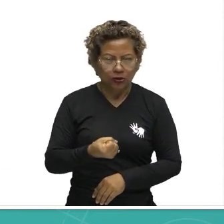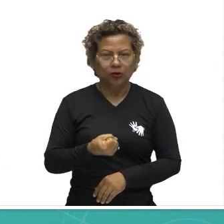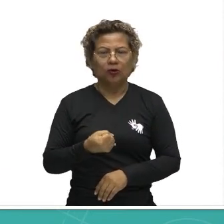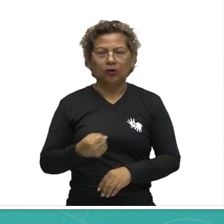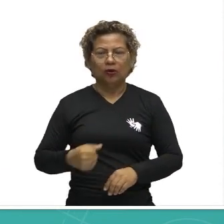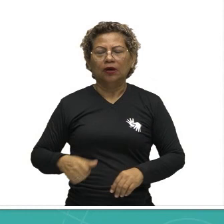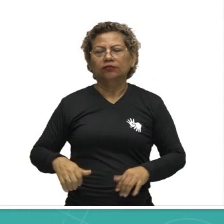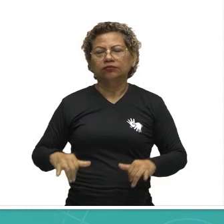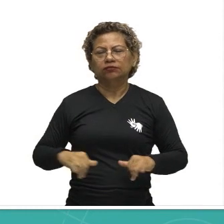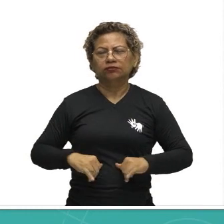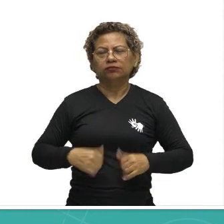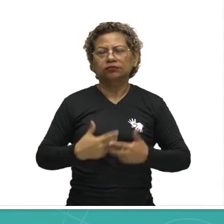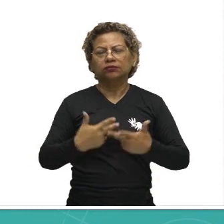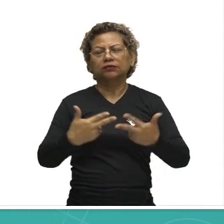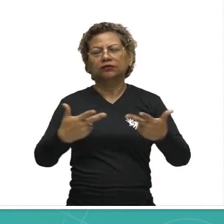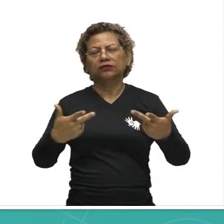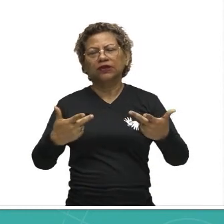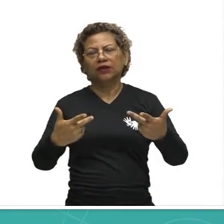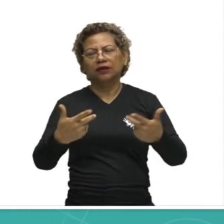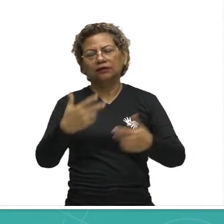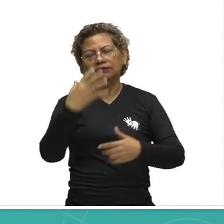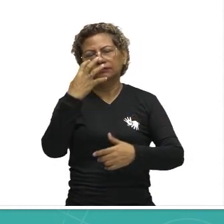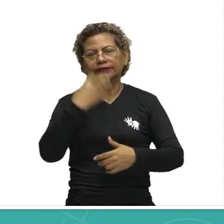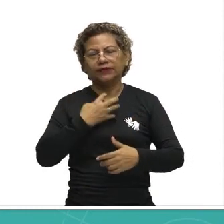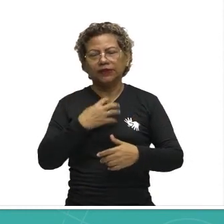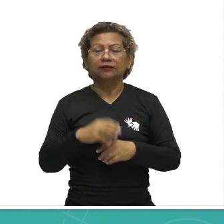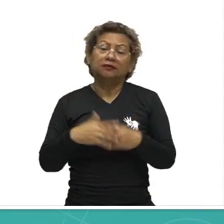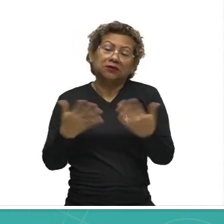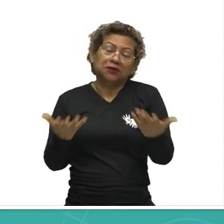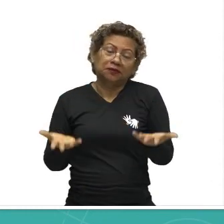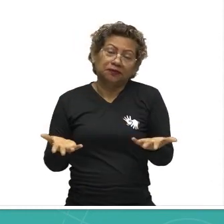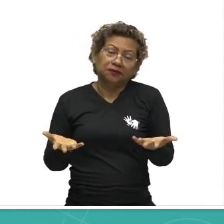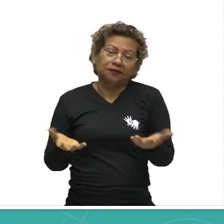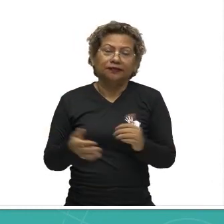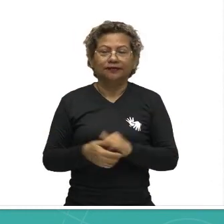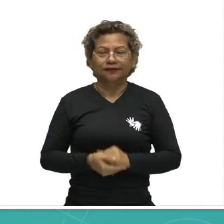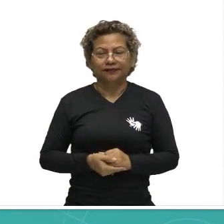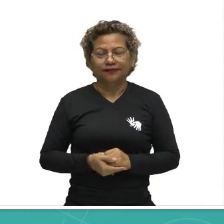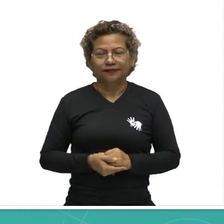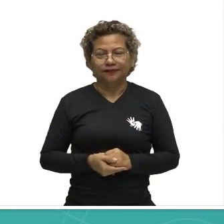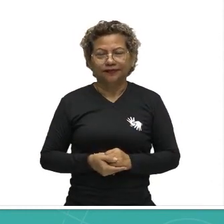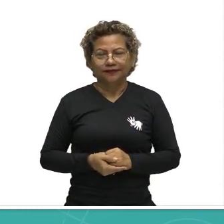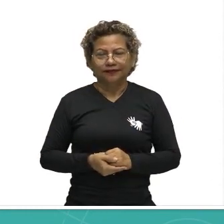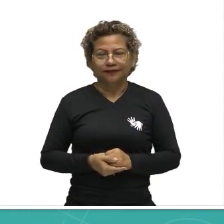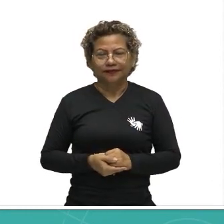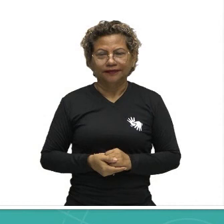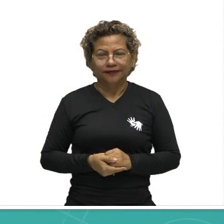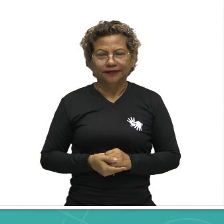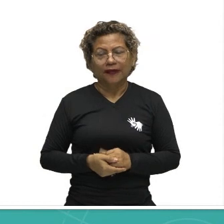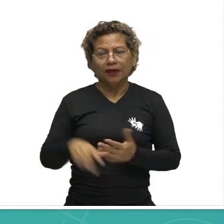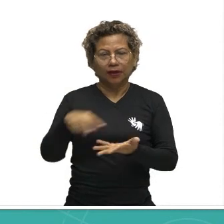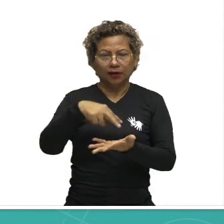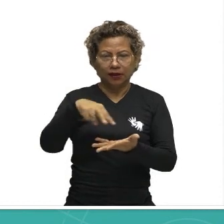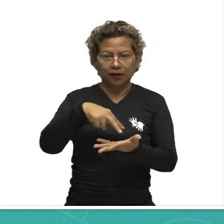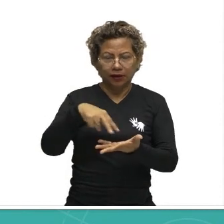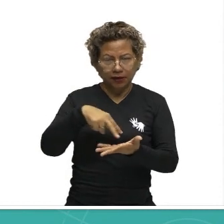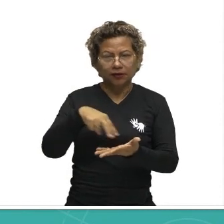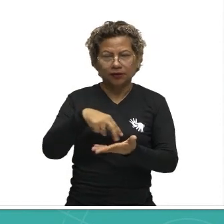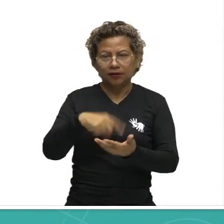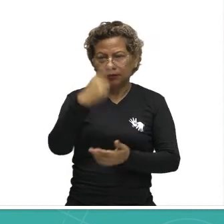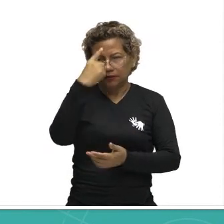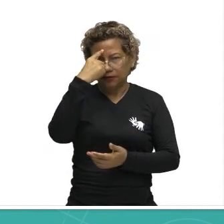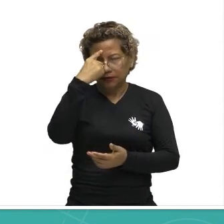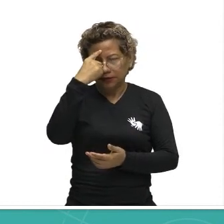e serenidade, tá? Então, como comentário, nós temos: sua dança, né, indiana